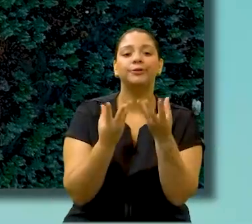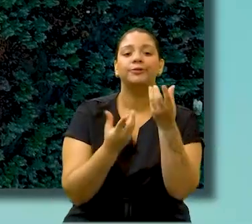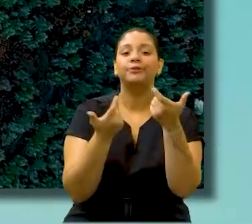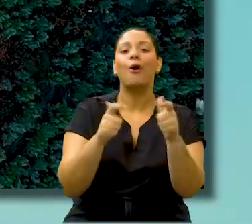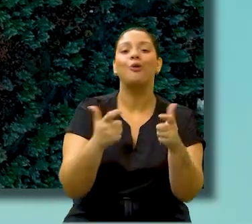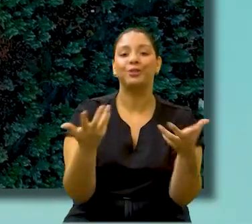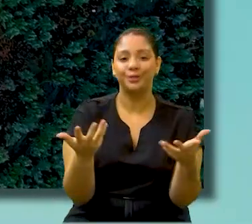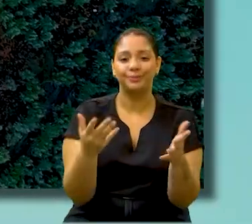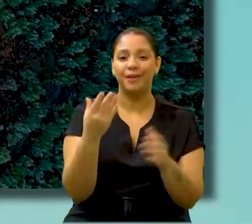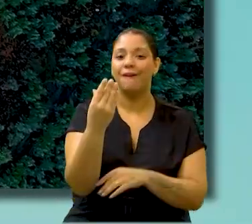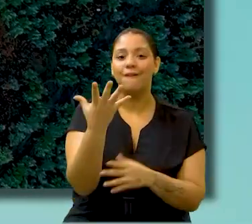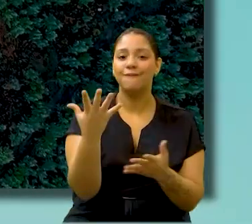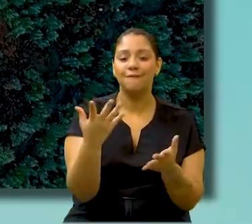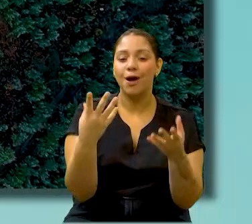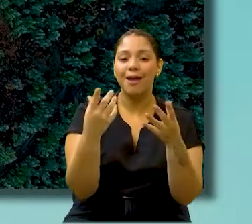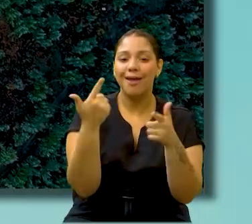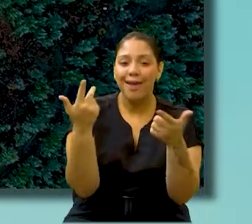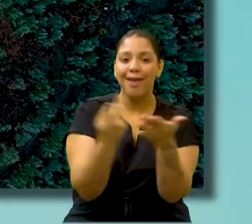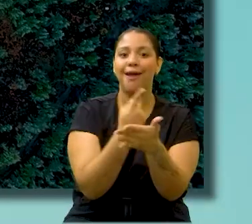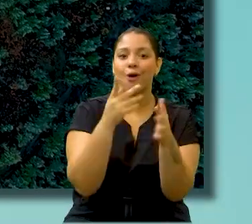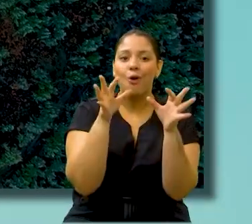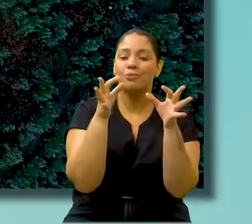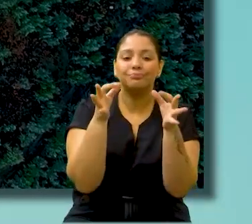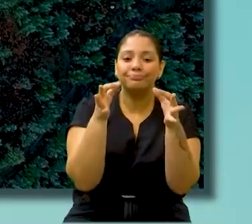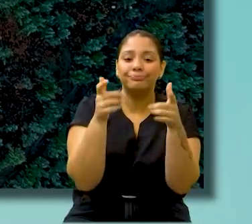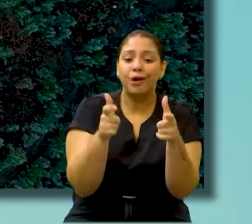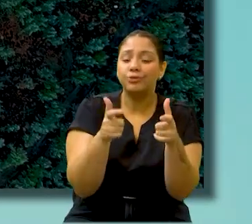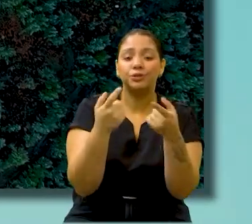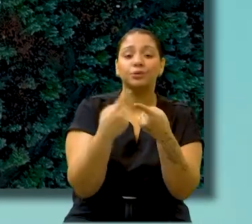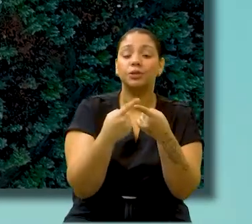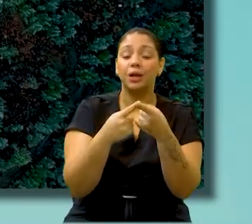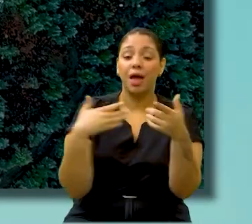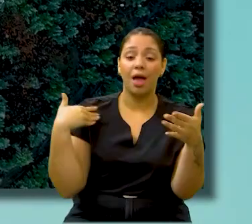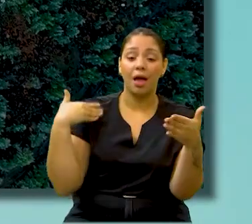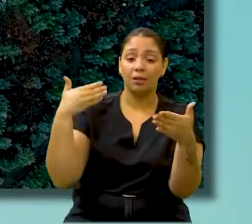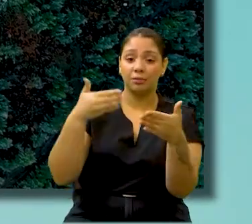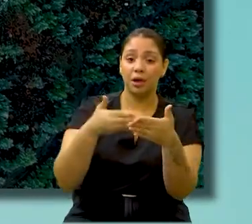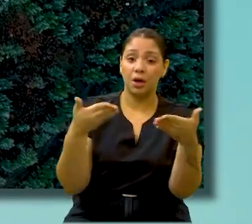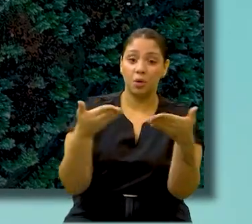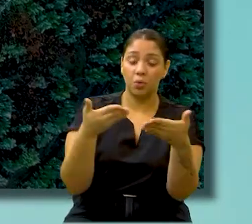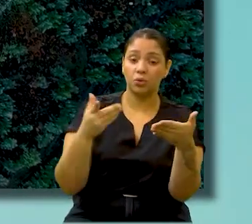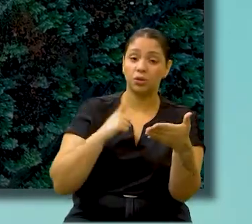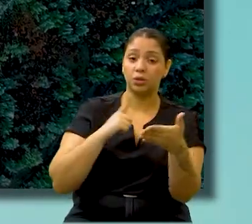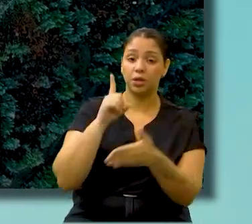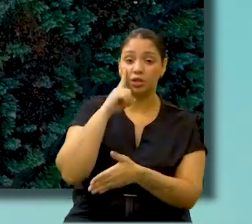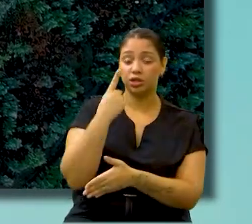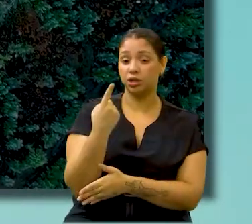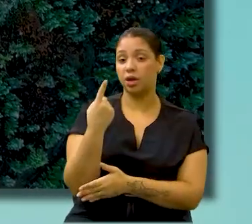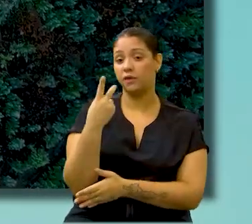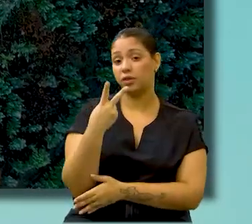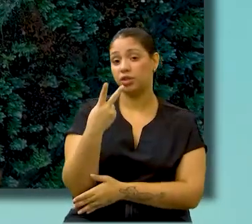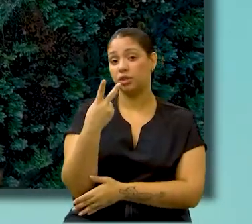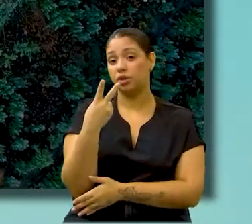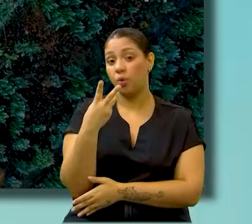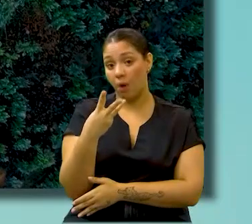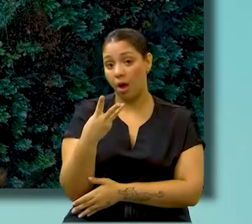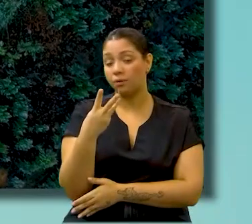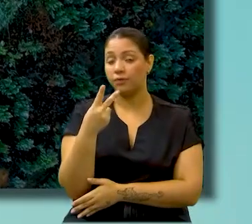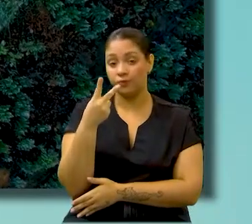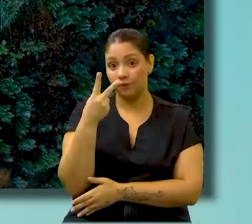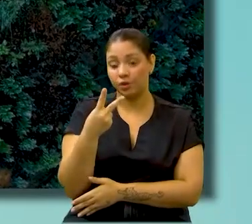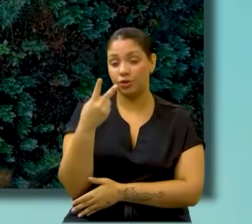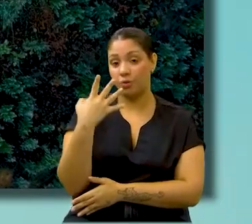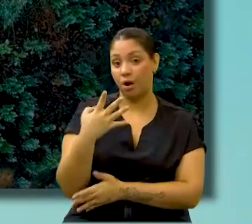está errando, né? Onde que está a falha? Porque nós temos hoje, até os últimos dados do dia 24 de